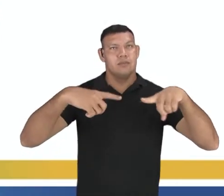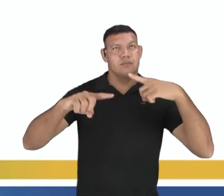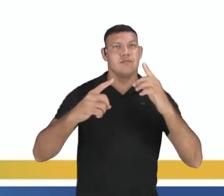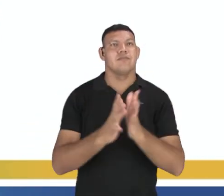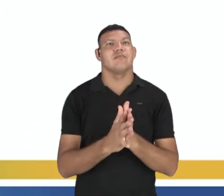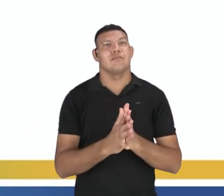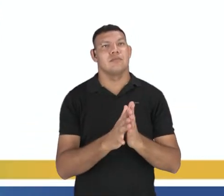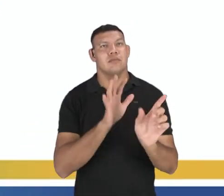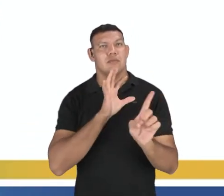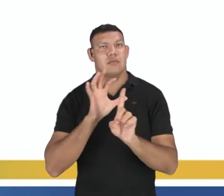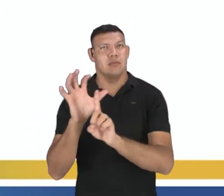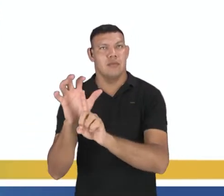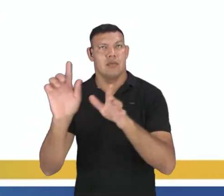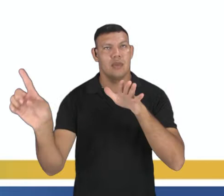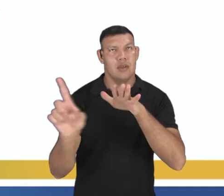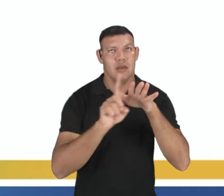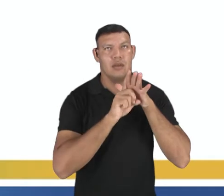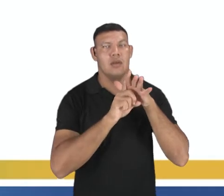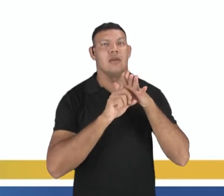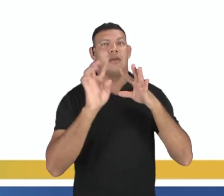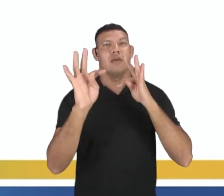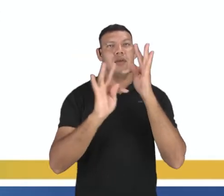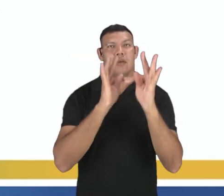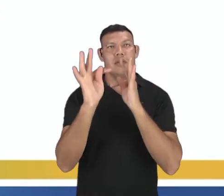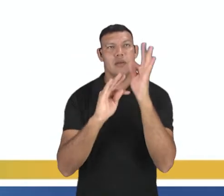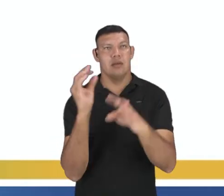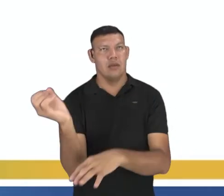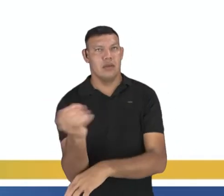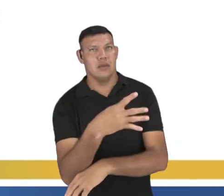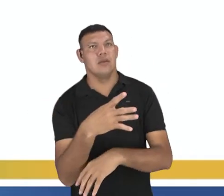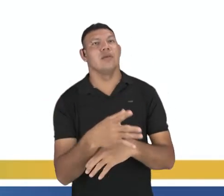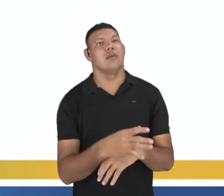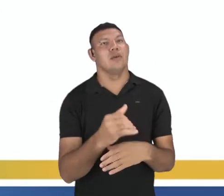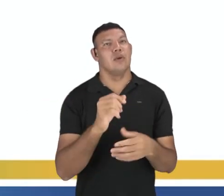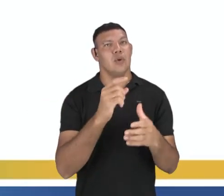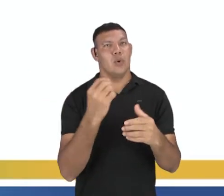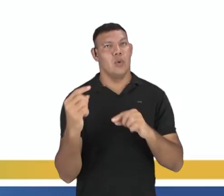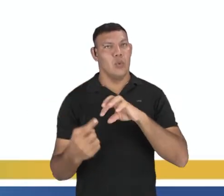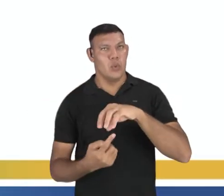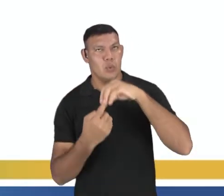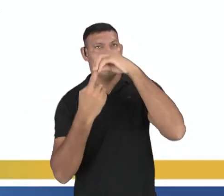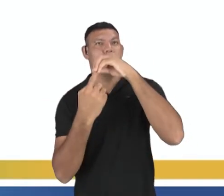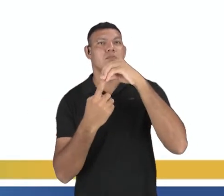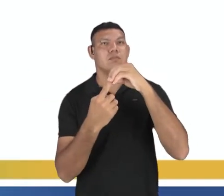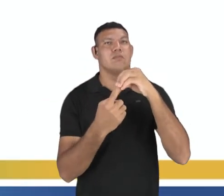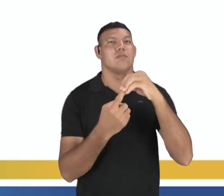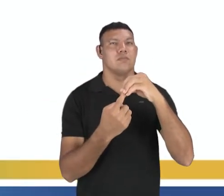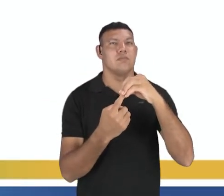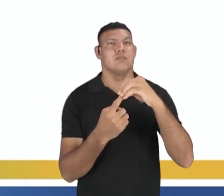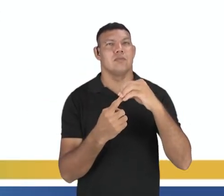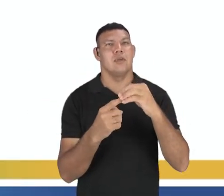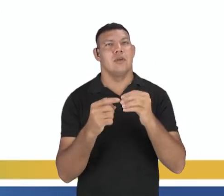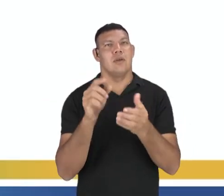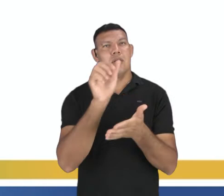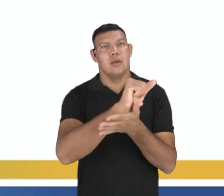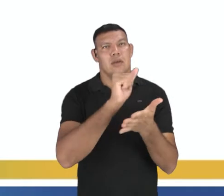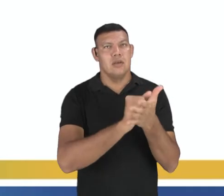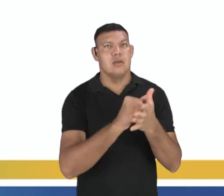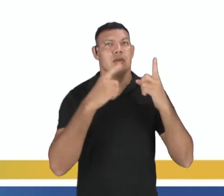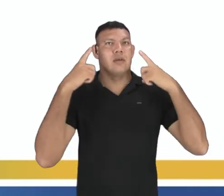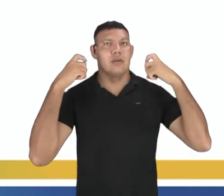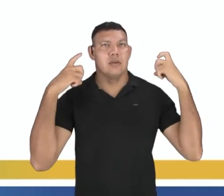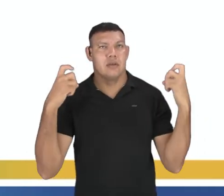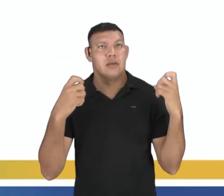inclusão de uma nova tecnologia são exclusivas das gravações dos sons muito antes a mediação na música já foi afetada